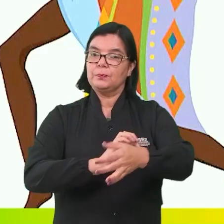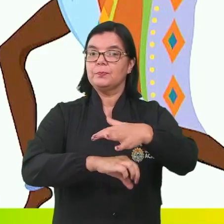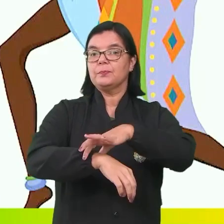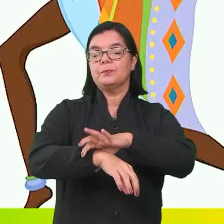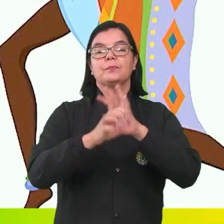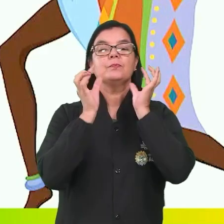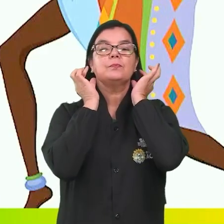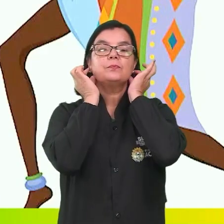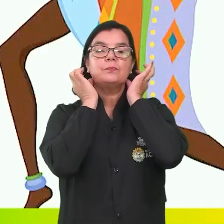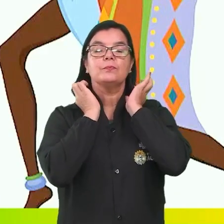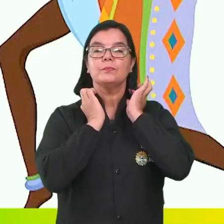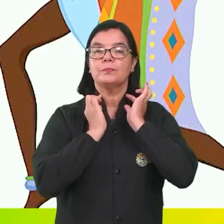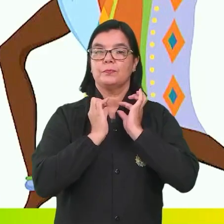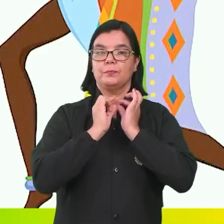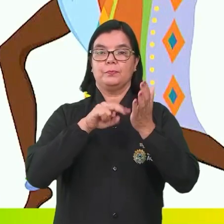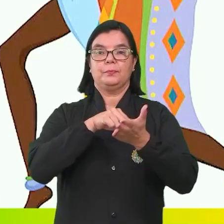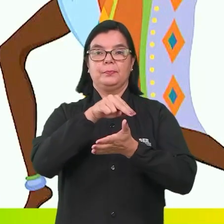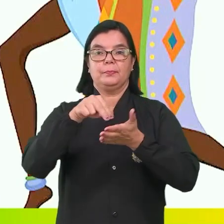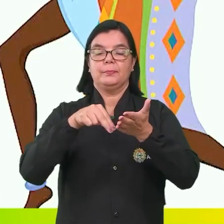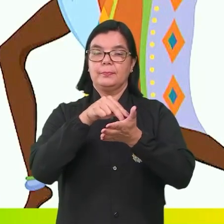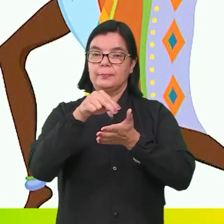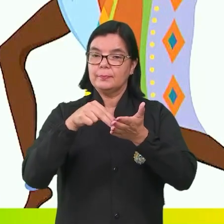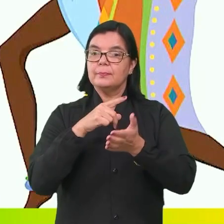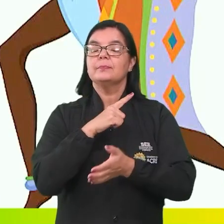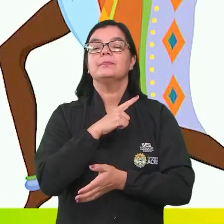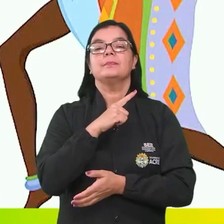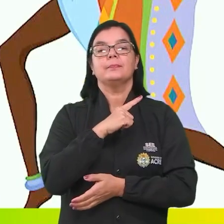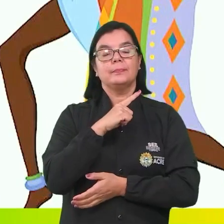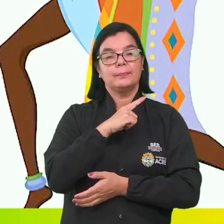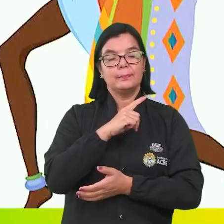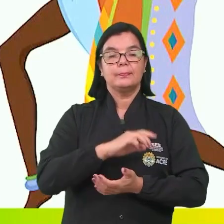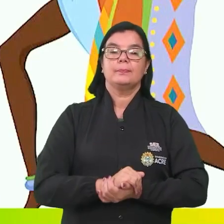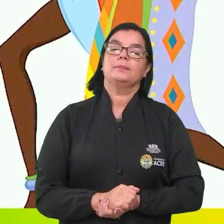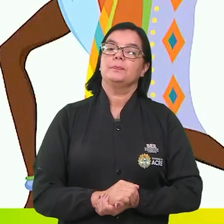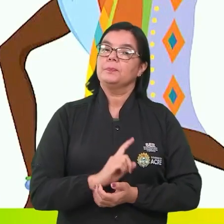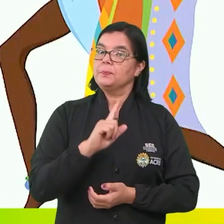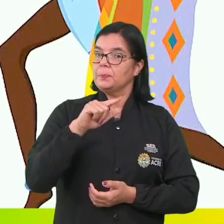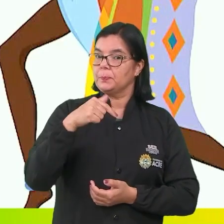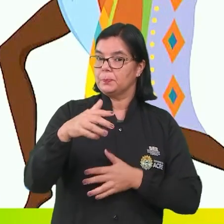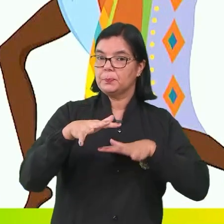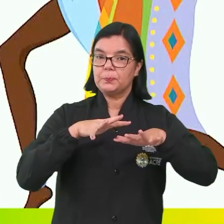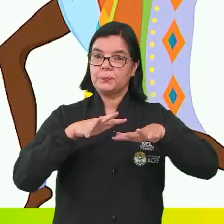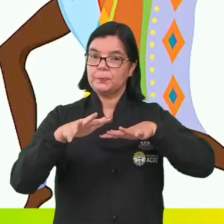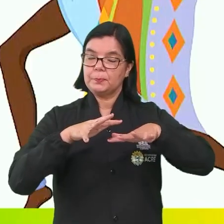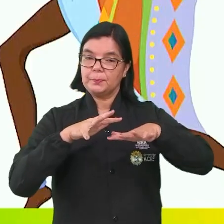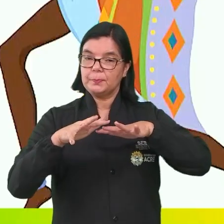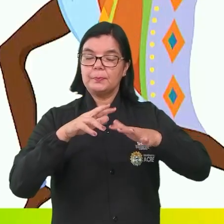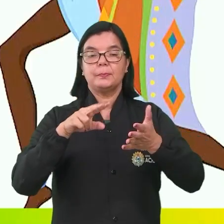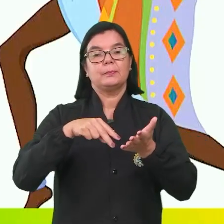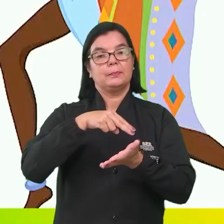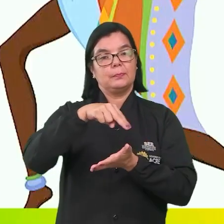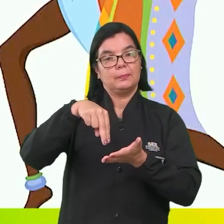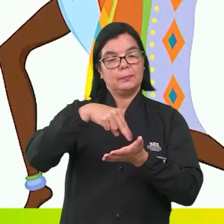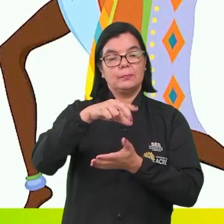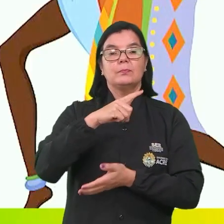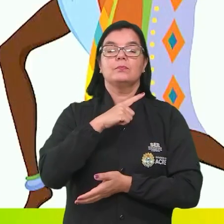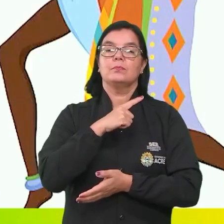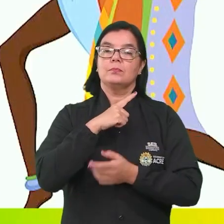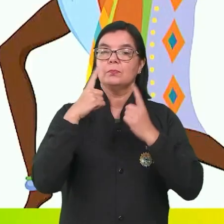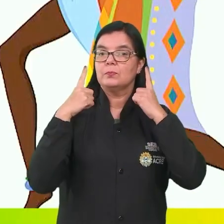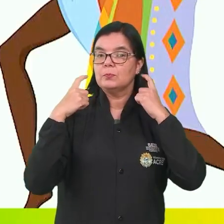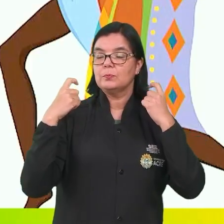enquanto dançam. Existem também, além do balançado, né, dos bailarinos, existe o som